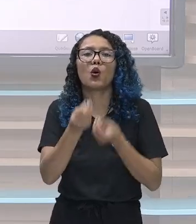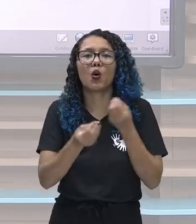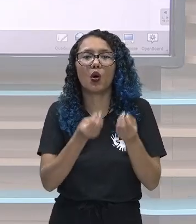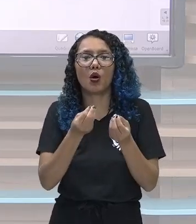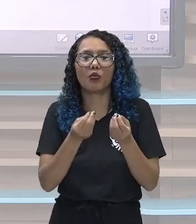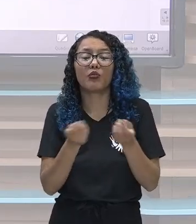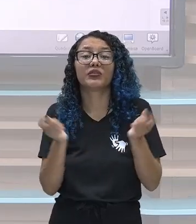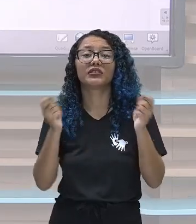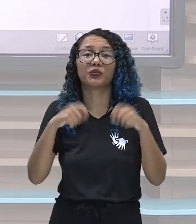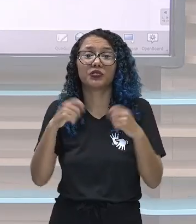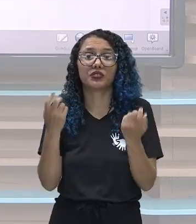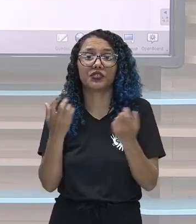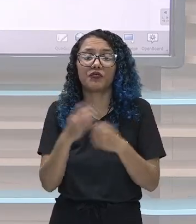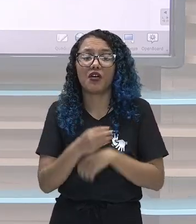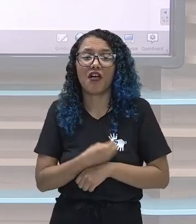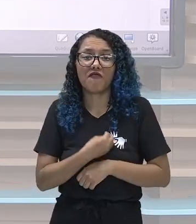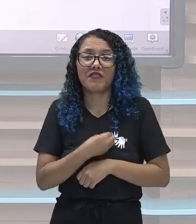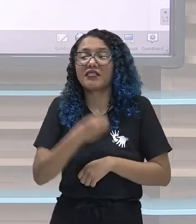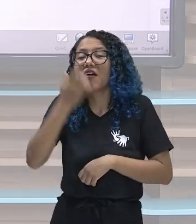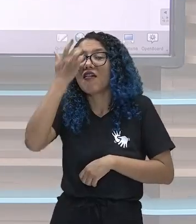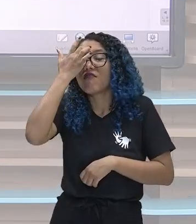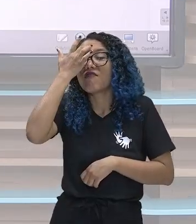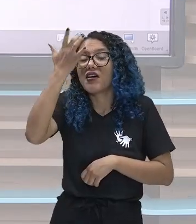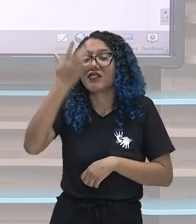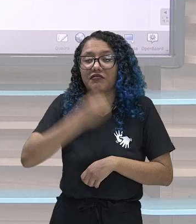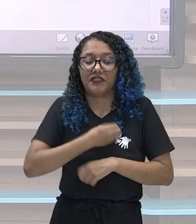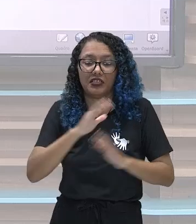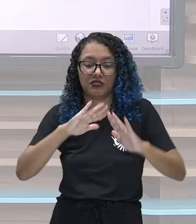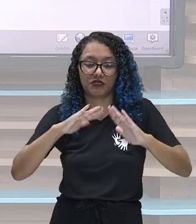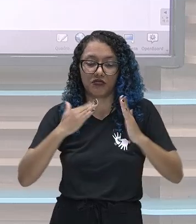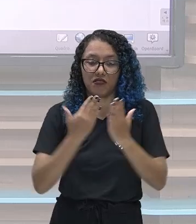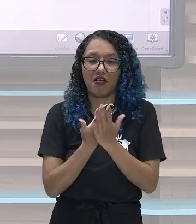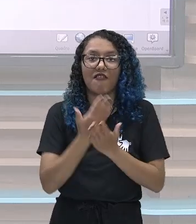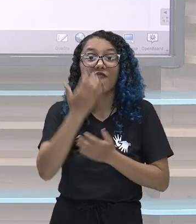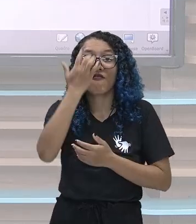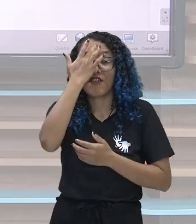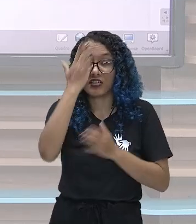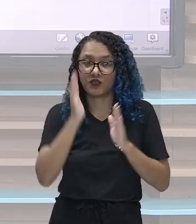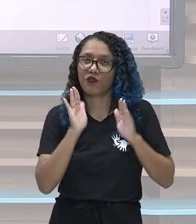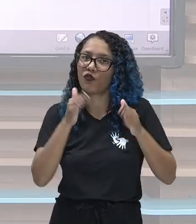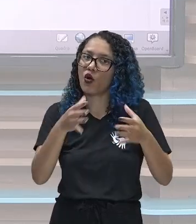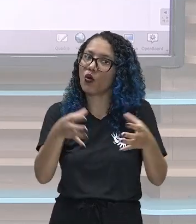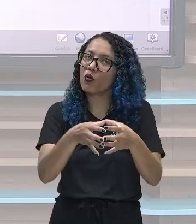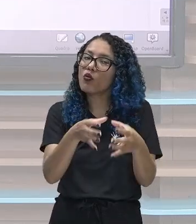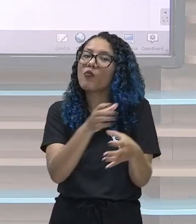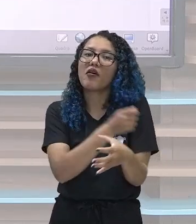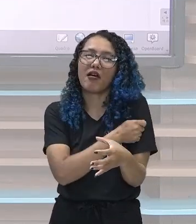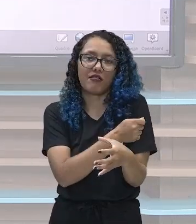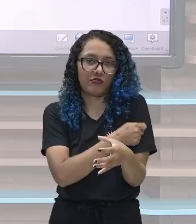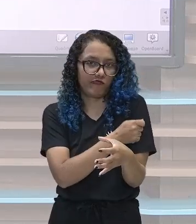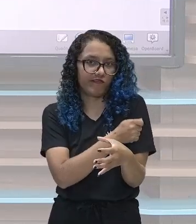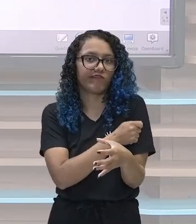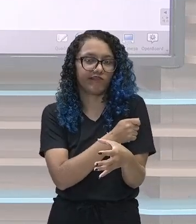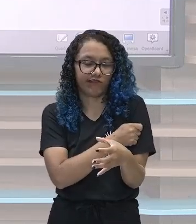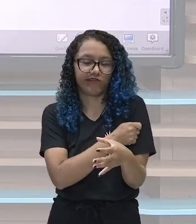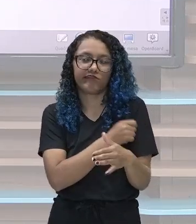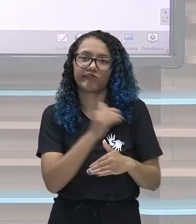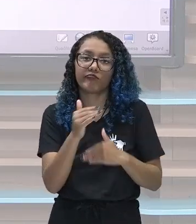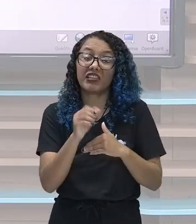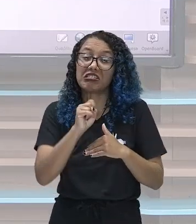a sua vida escolar, tá? Então, a gente está falando aqui para estudantes, né, e desenvolver esse protagonismo